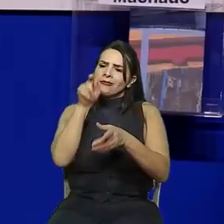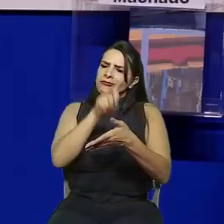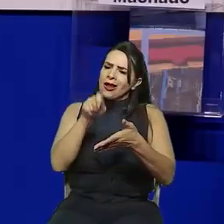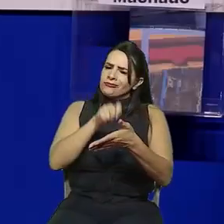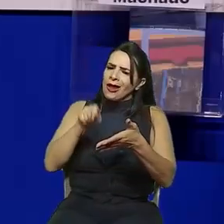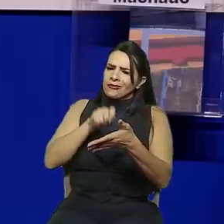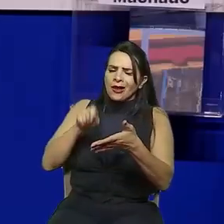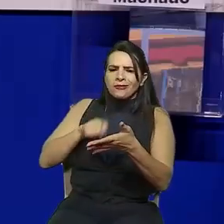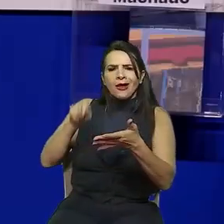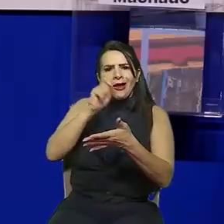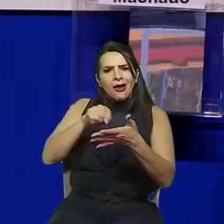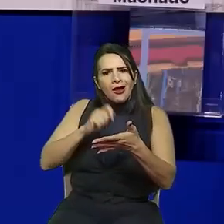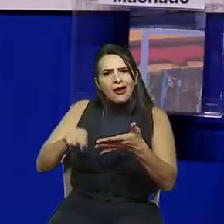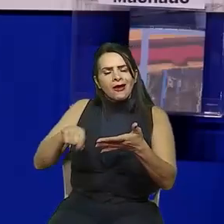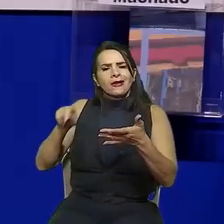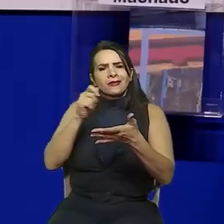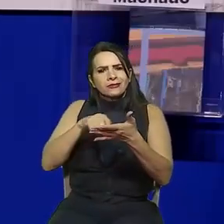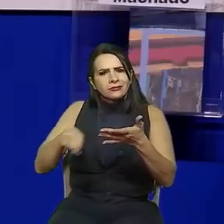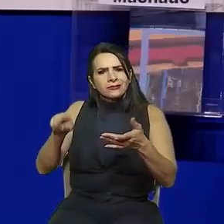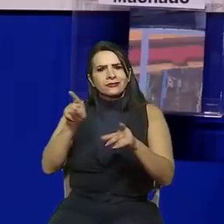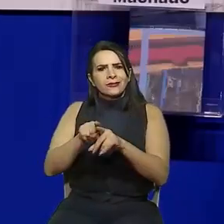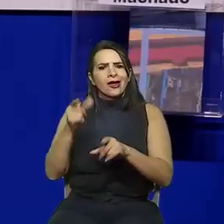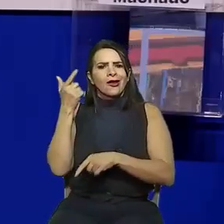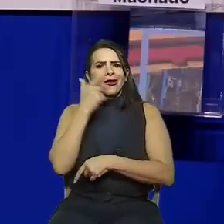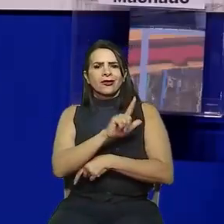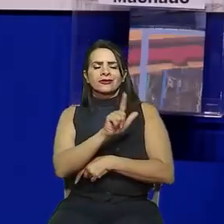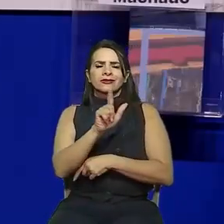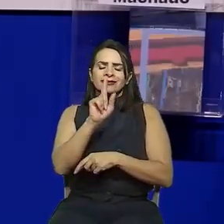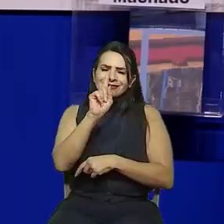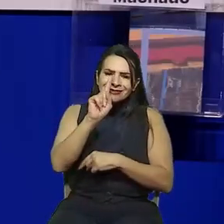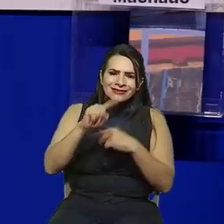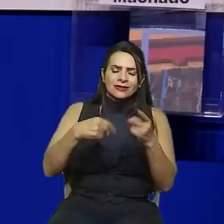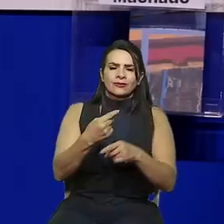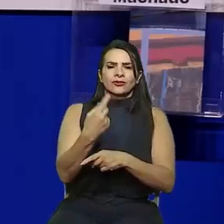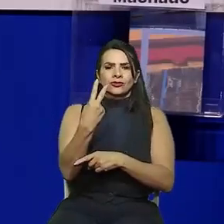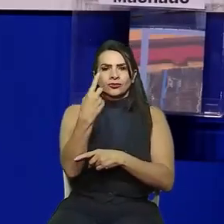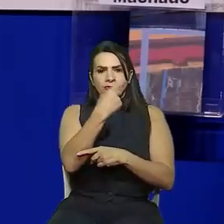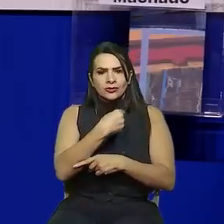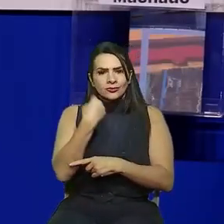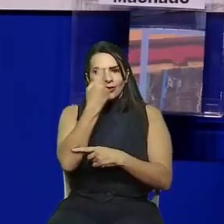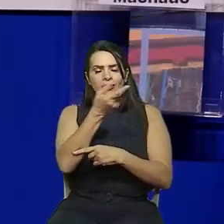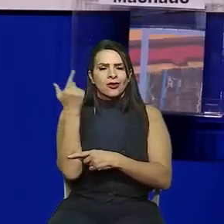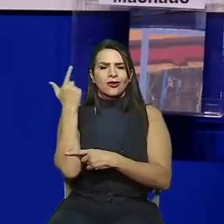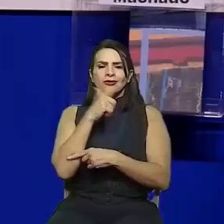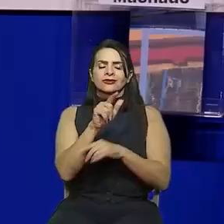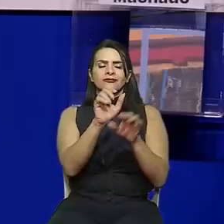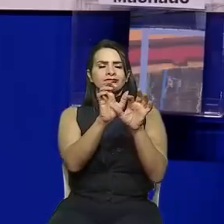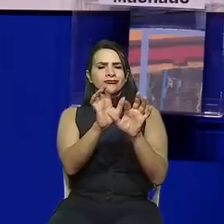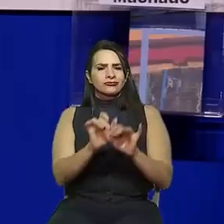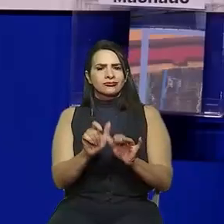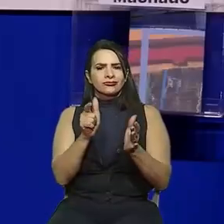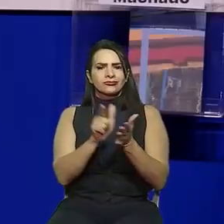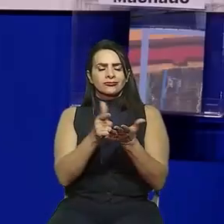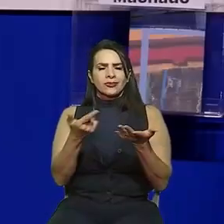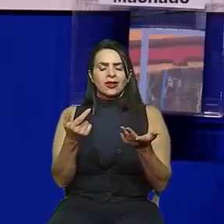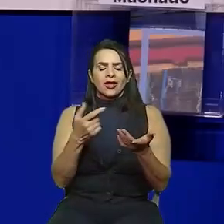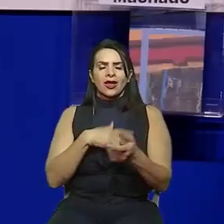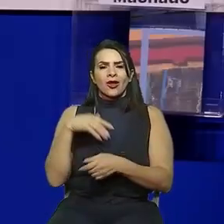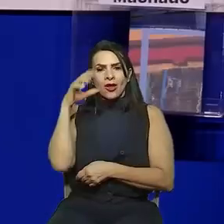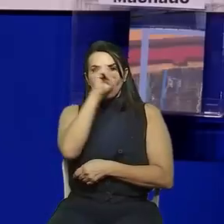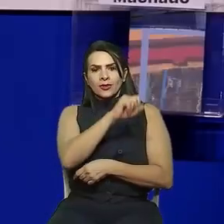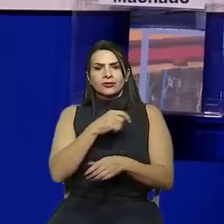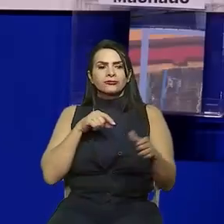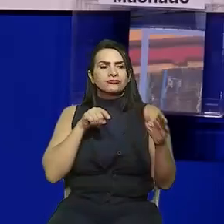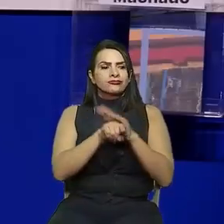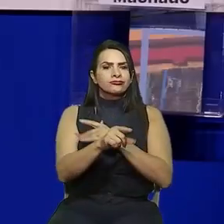anote. E eu saí e consegui, depois de 2 horas, fazer a matéria. Ou seja, eu aprendi a perguntar,